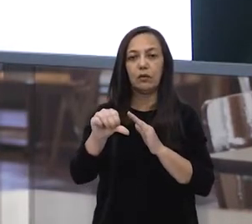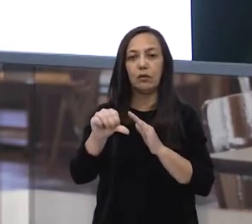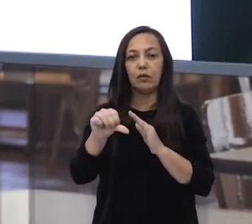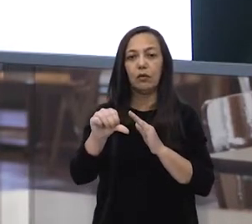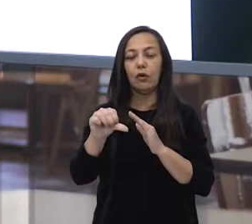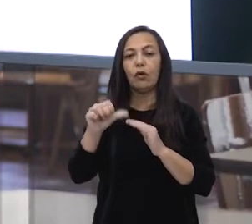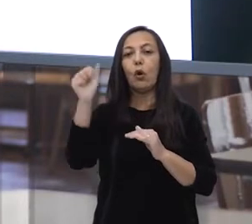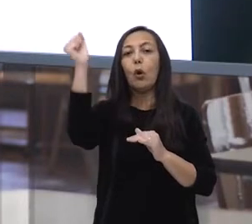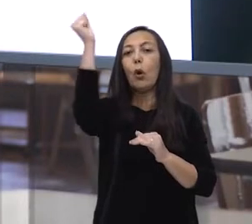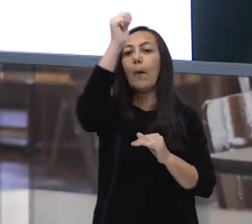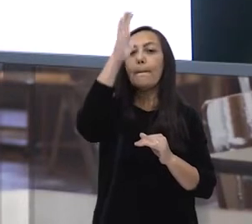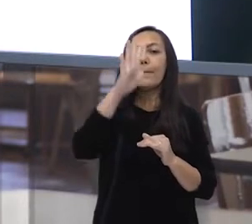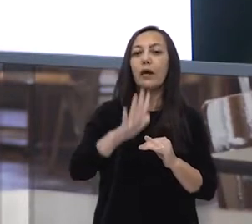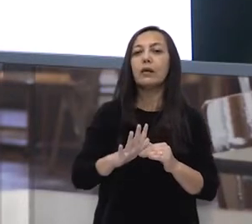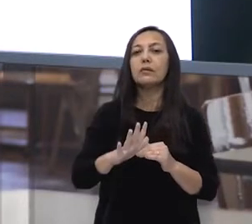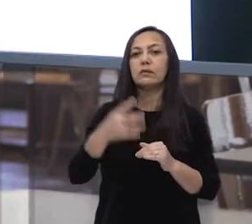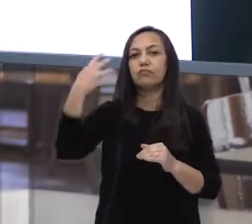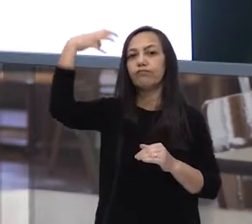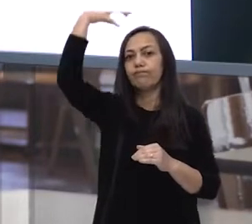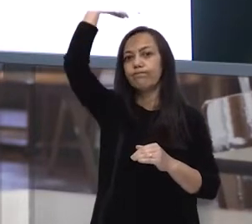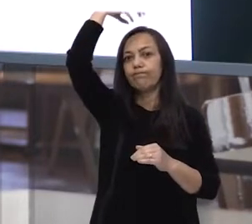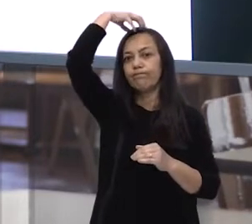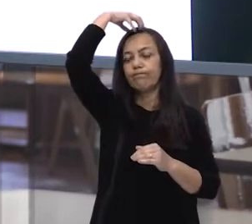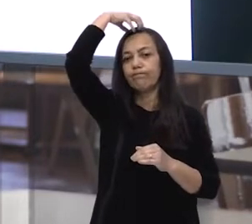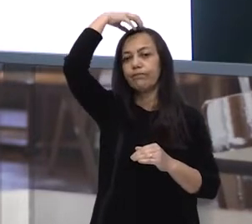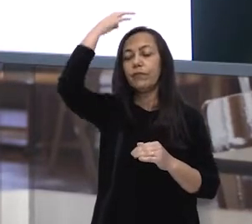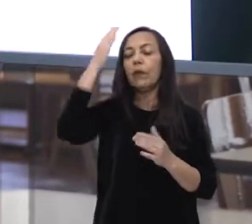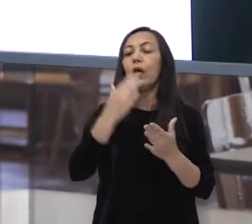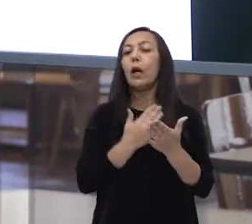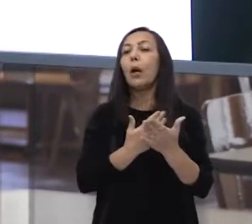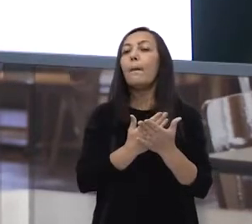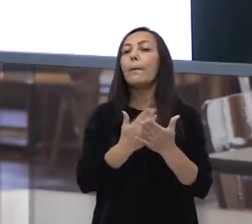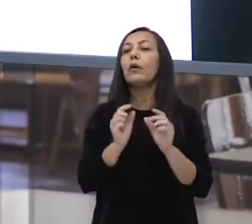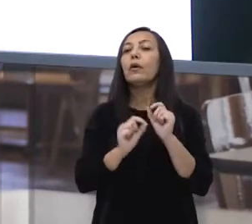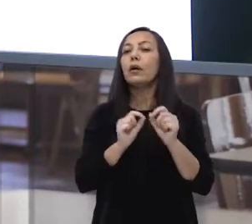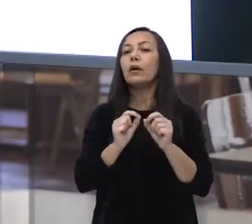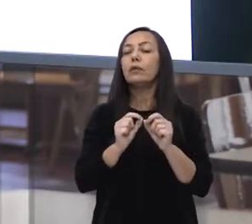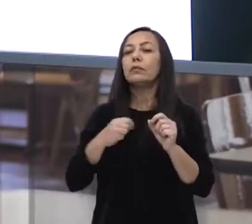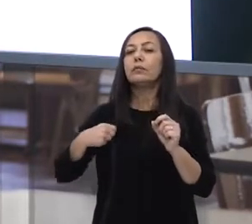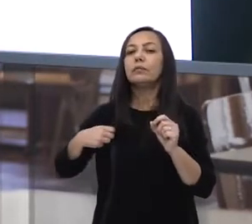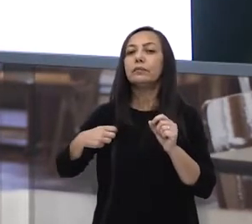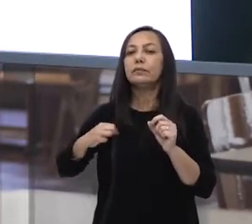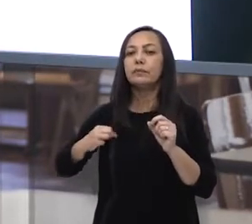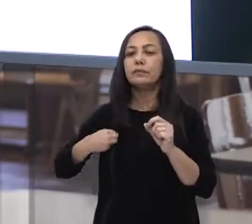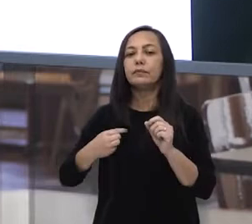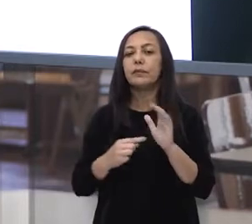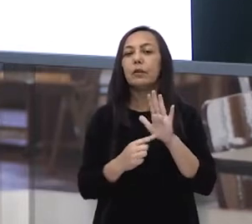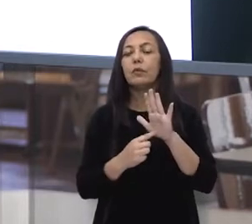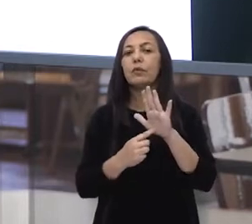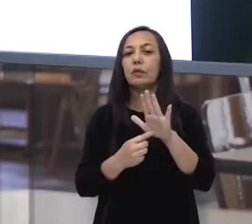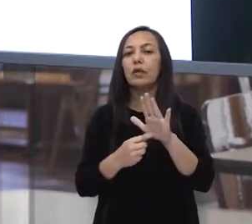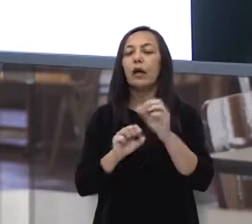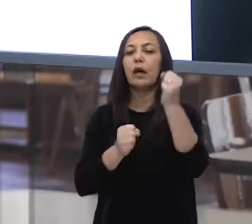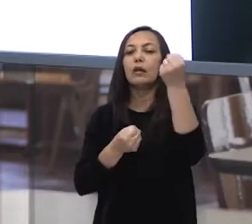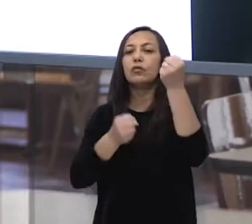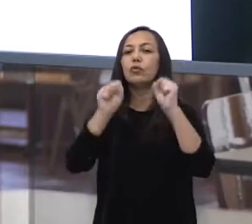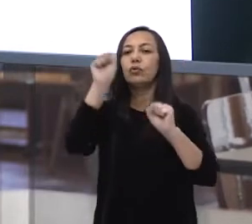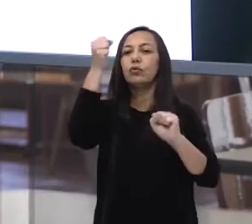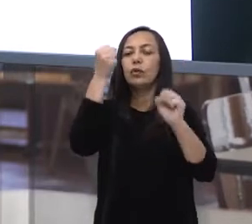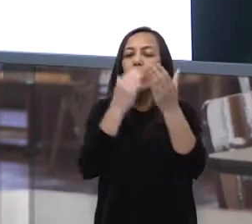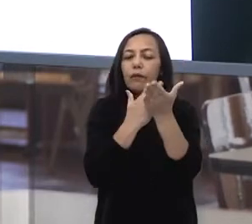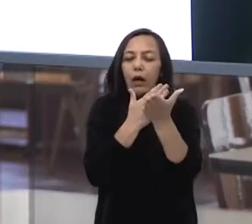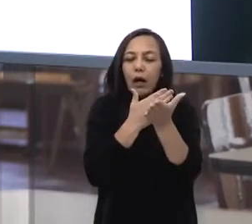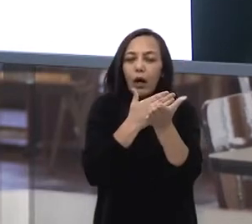durante o Brasil Império, o Brasil começou a mostrar sinais de que estava se industrializando, até